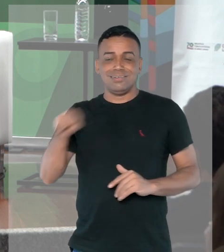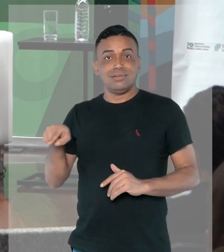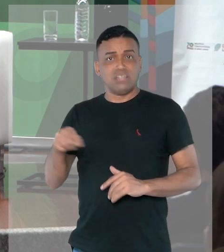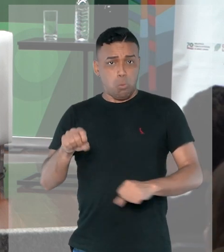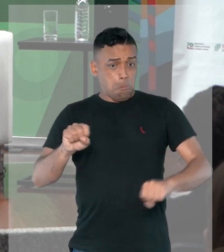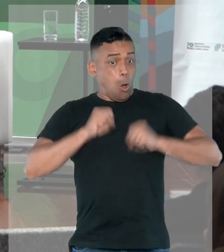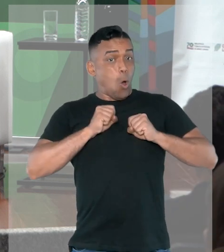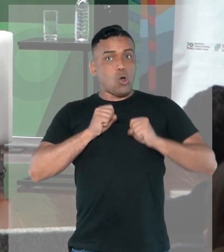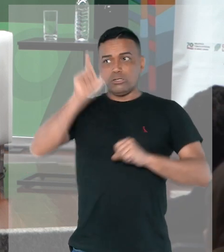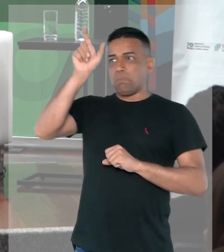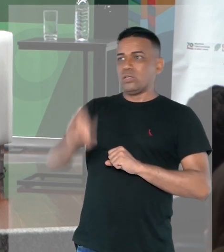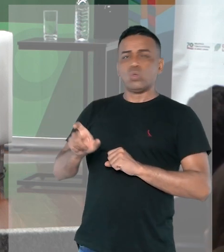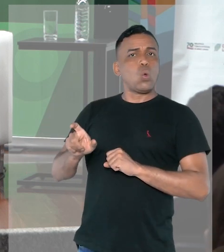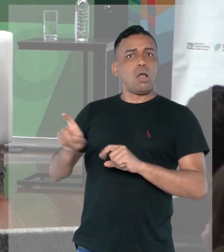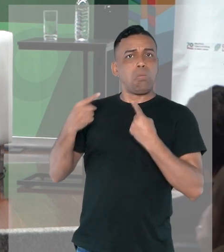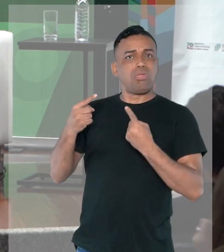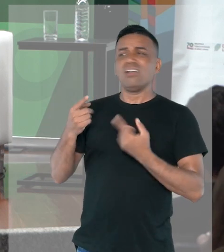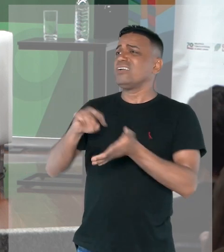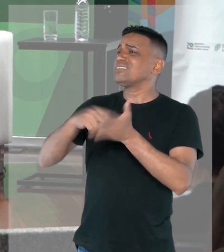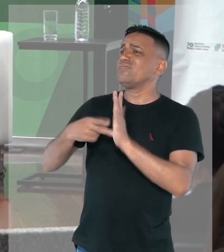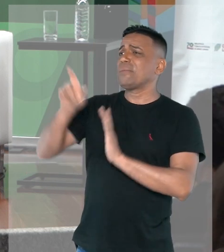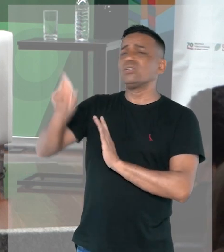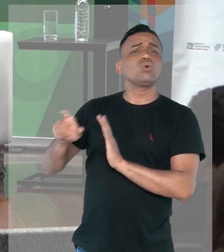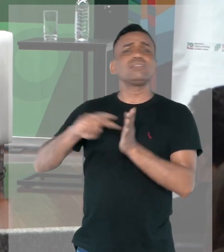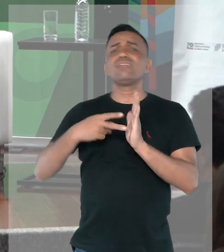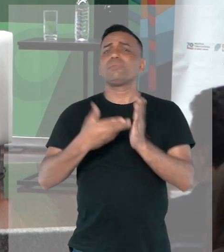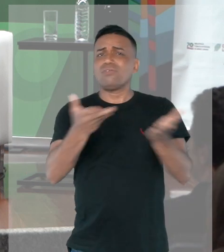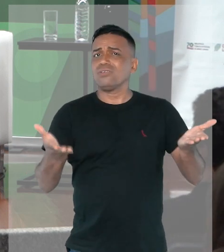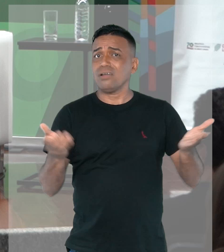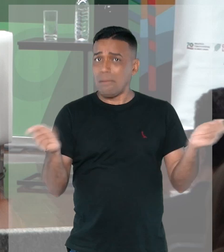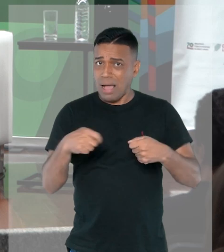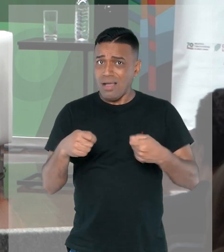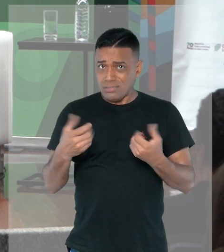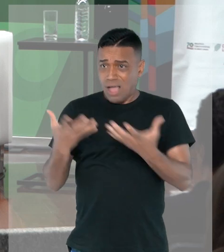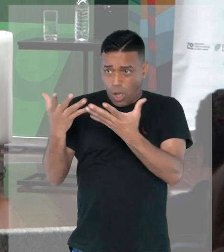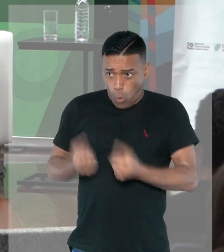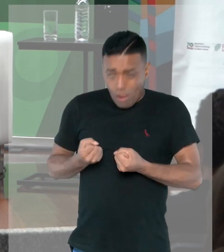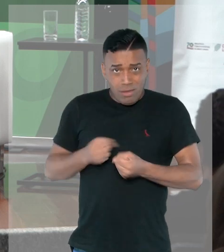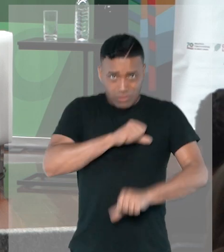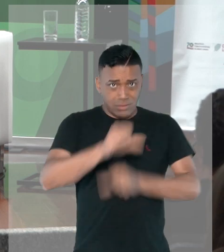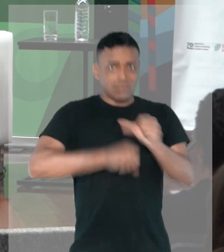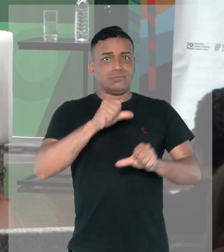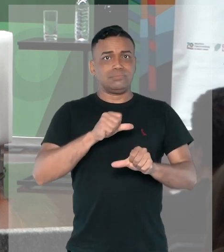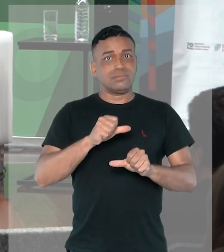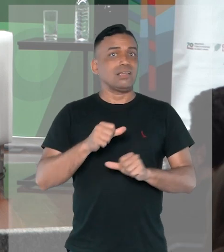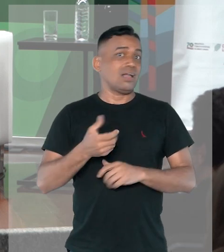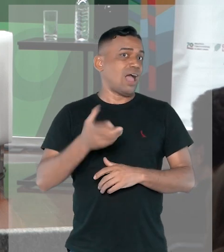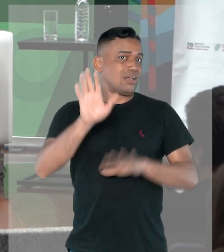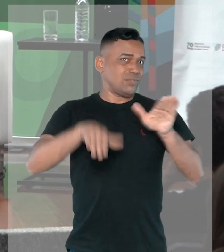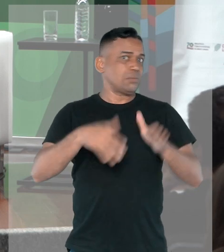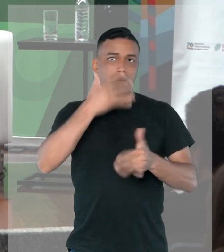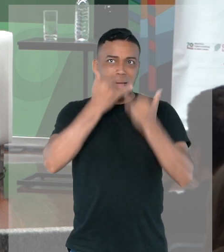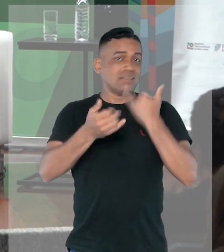raiva? O que aquela pessoa significa para você? E como é que você é capaz de acolher e transformar? Tem uns que a gente acha que não consegue,